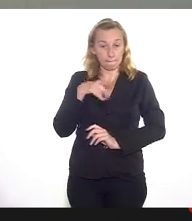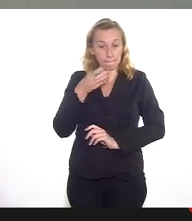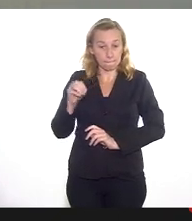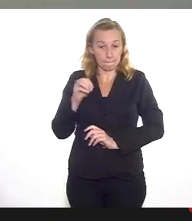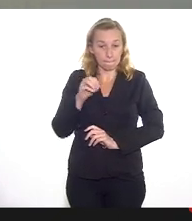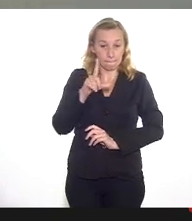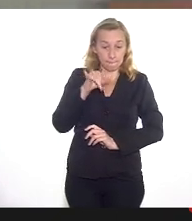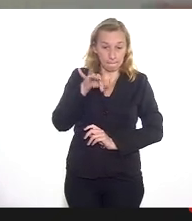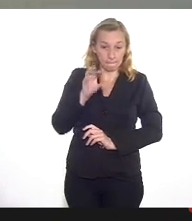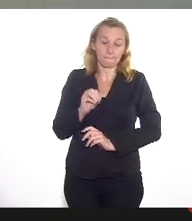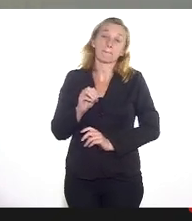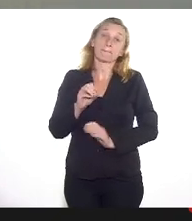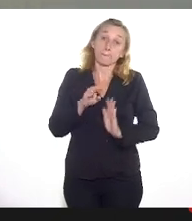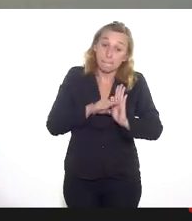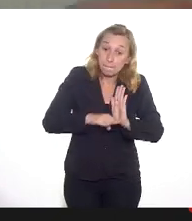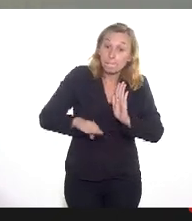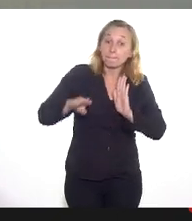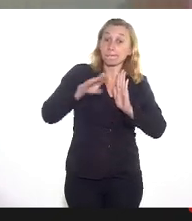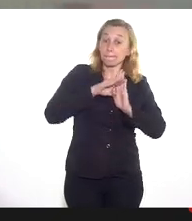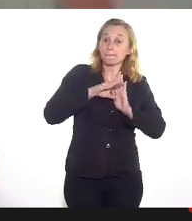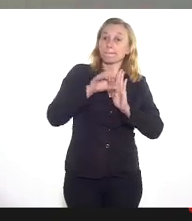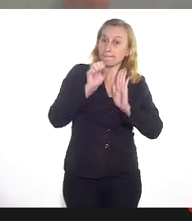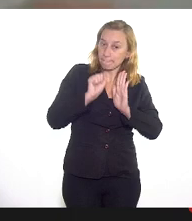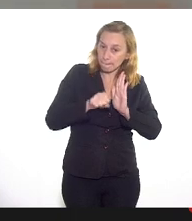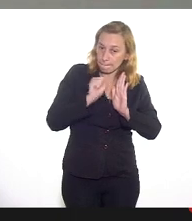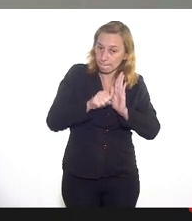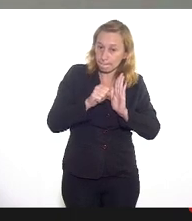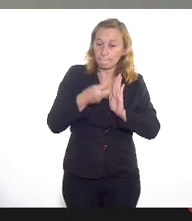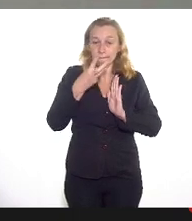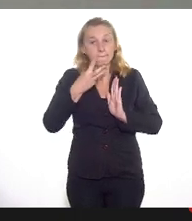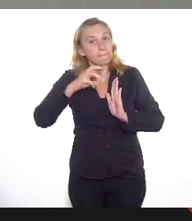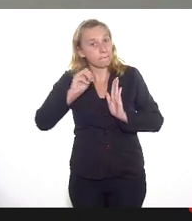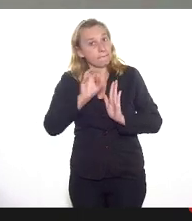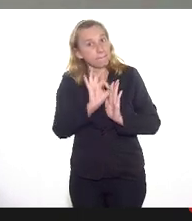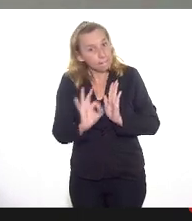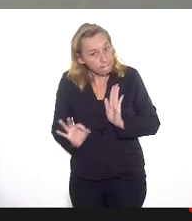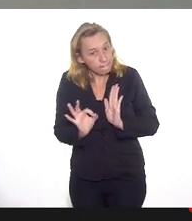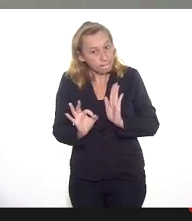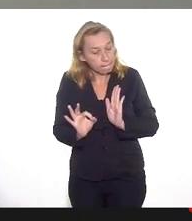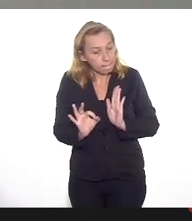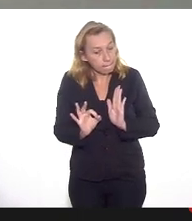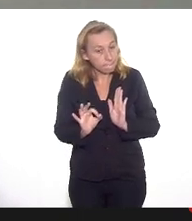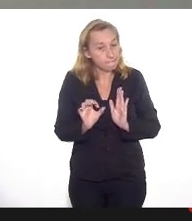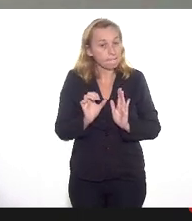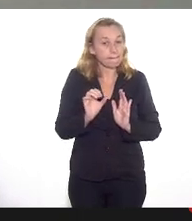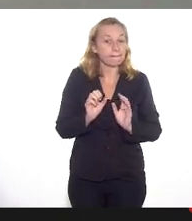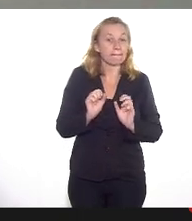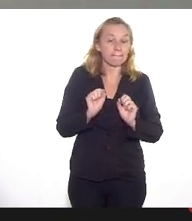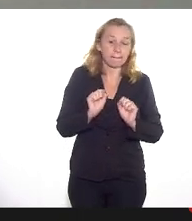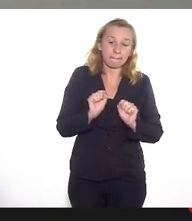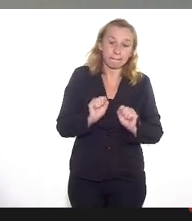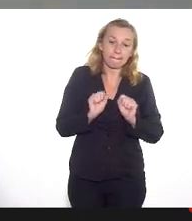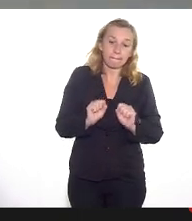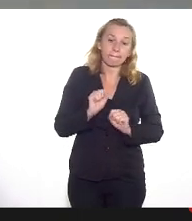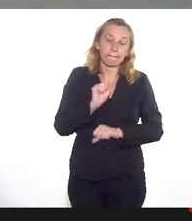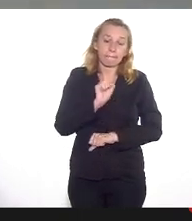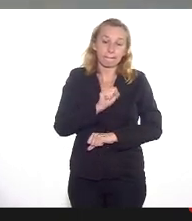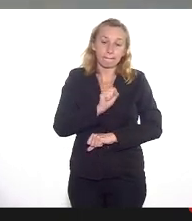aumentou sim as deduções em cerca de 30% e teria sido alvo sim